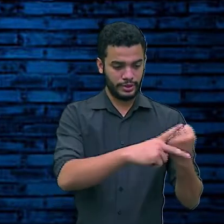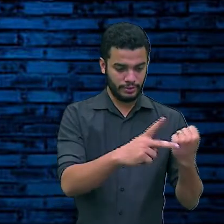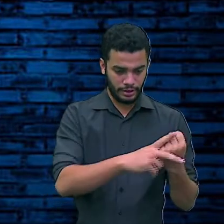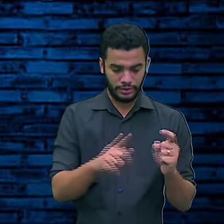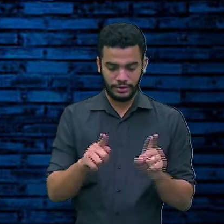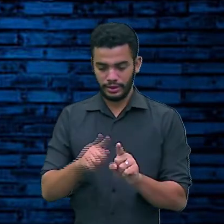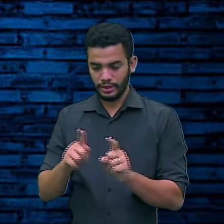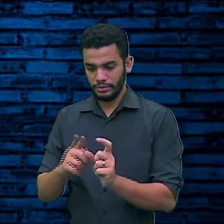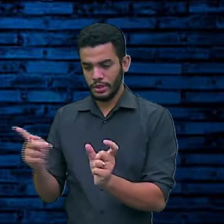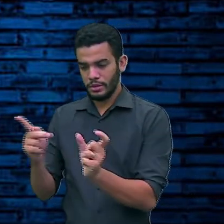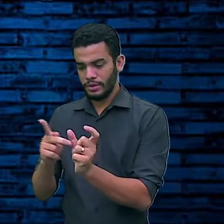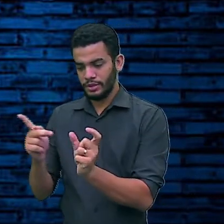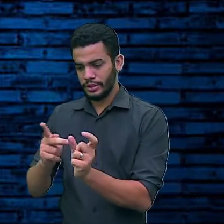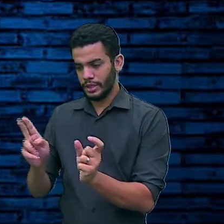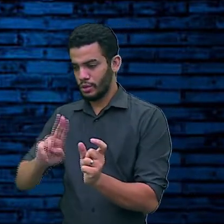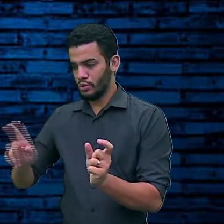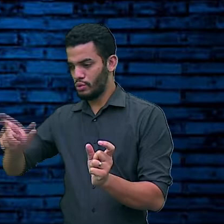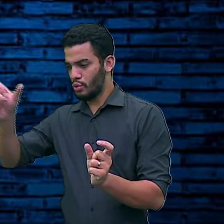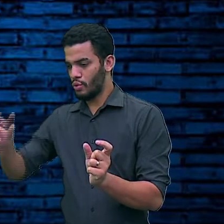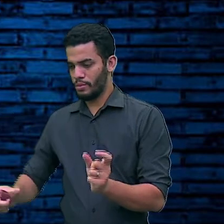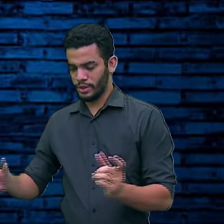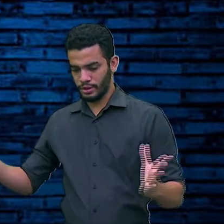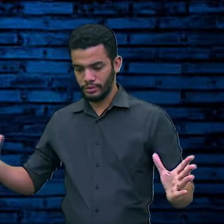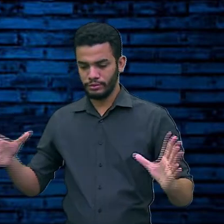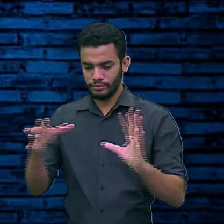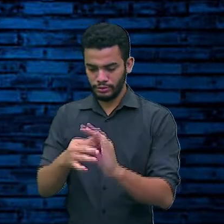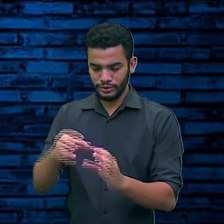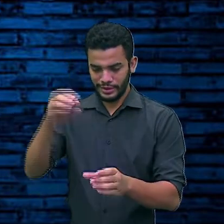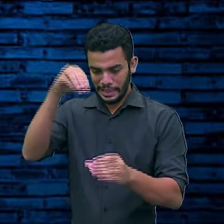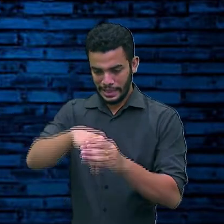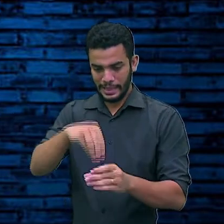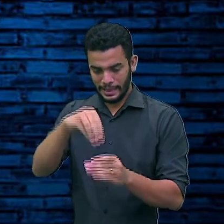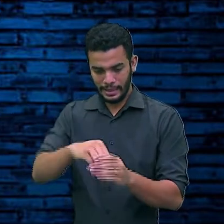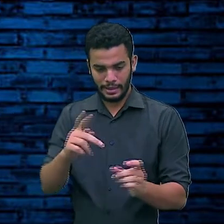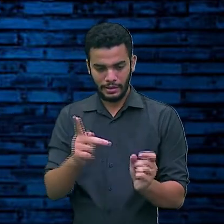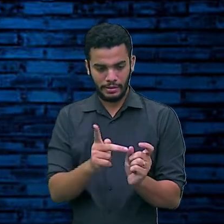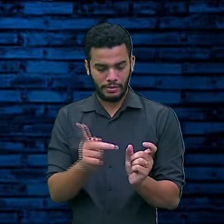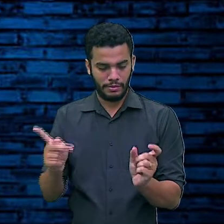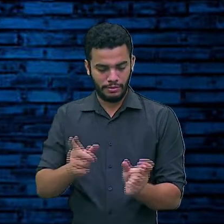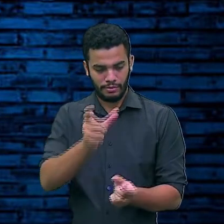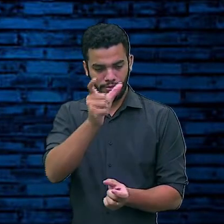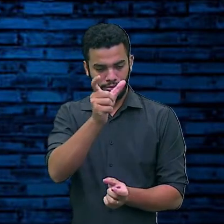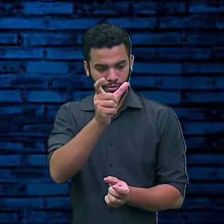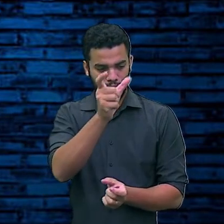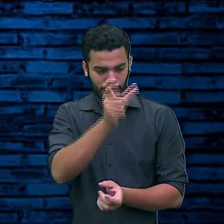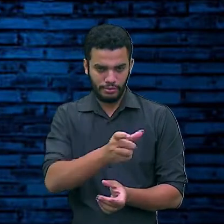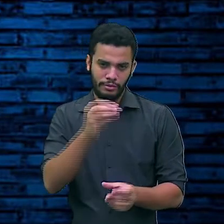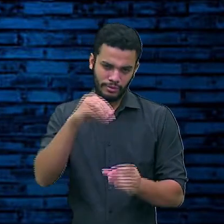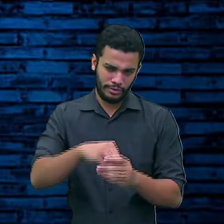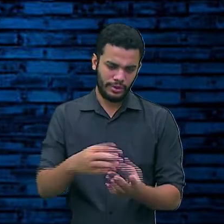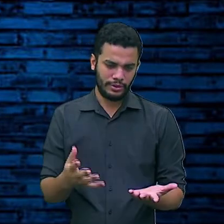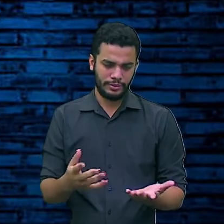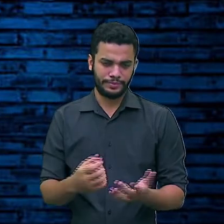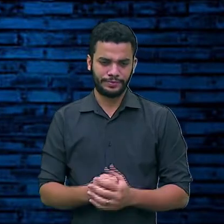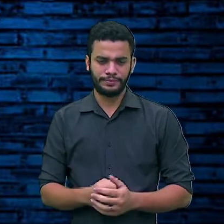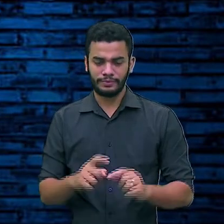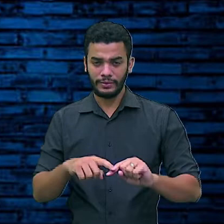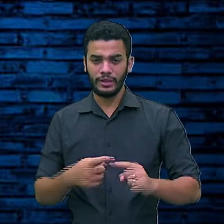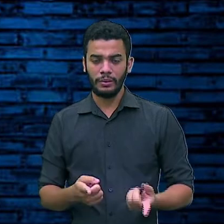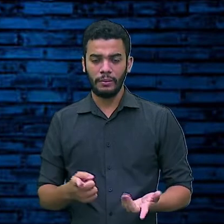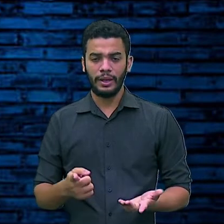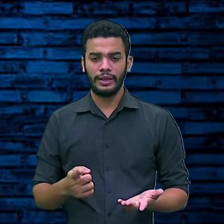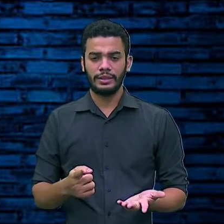Mas nunca ocorre em predicado verbal. O predicativo do sujeito não vai acontecer em predicado verbal. Então, entenda o seguinte,